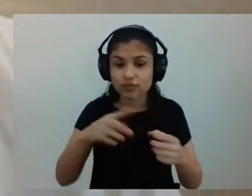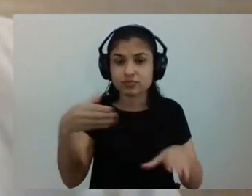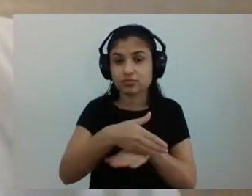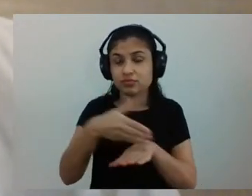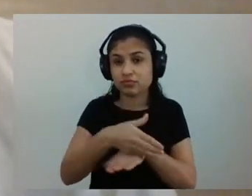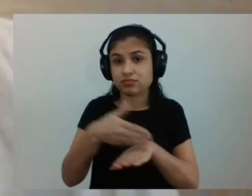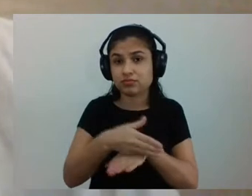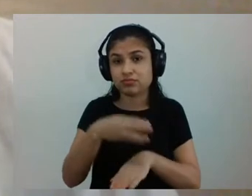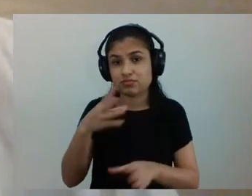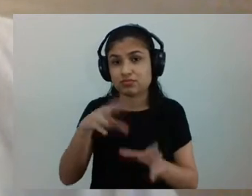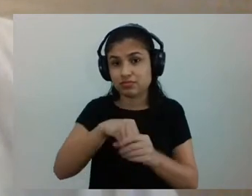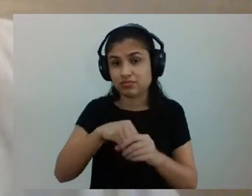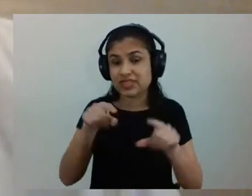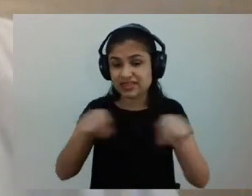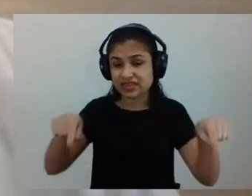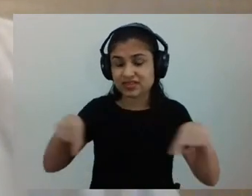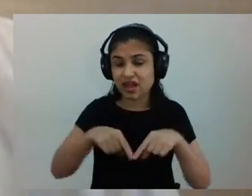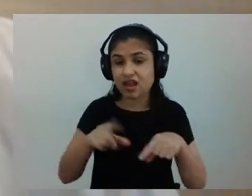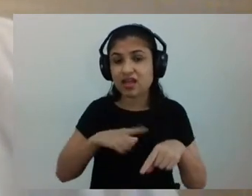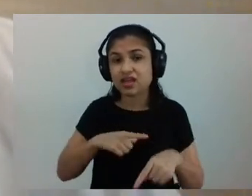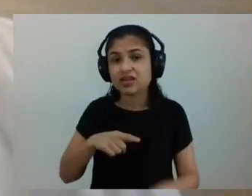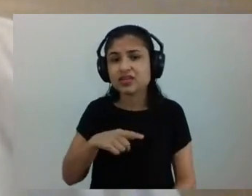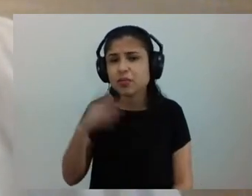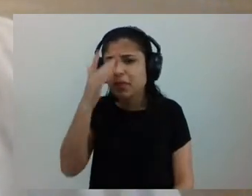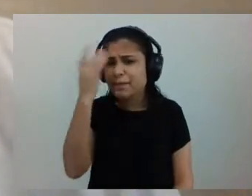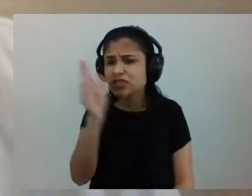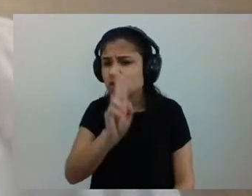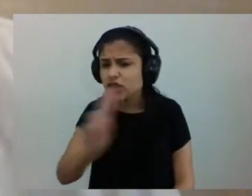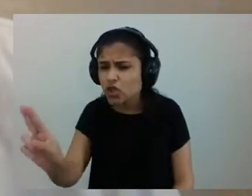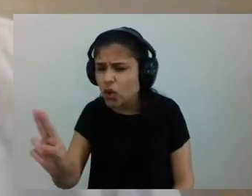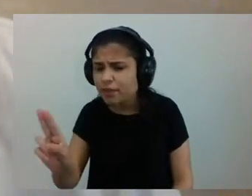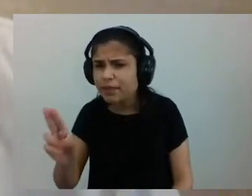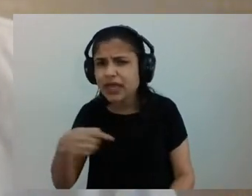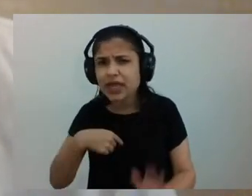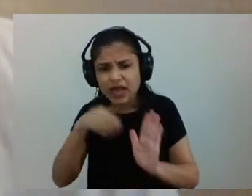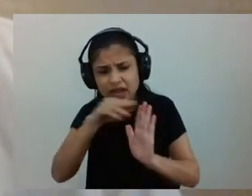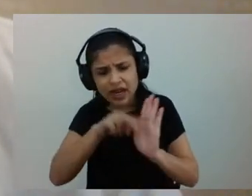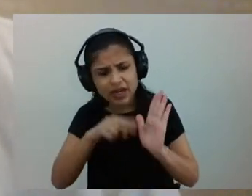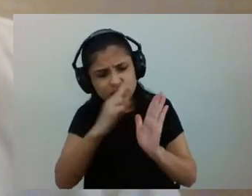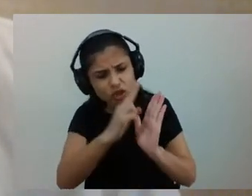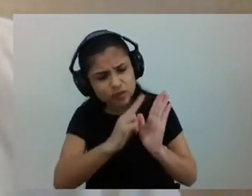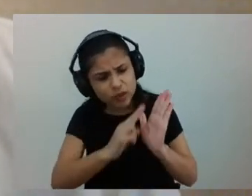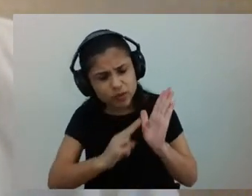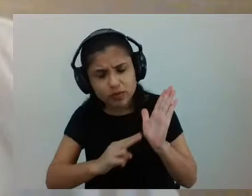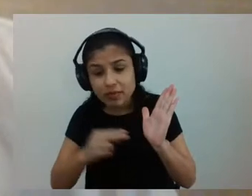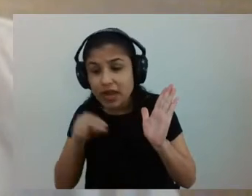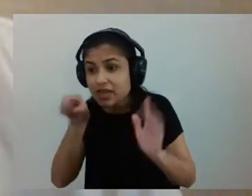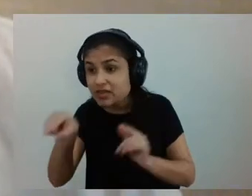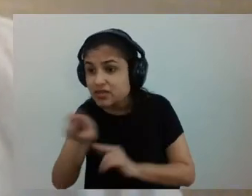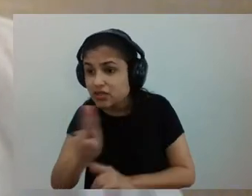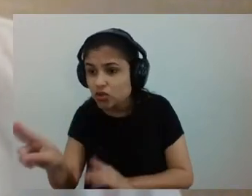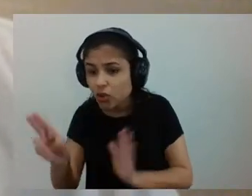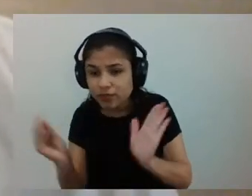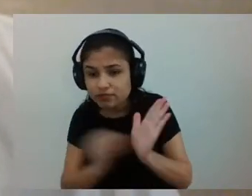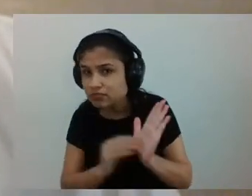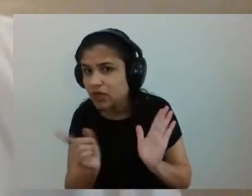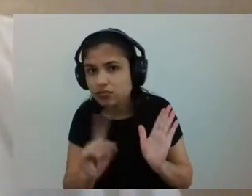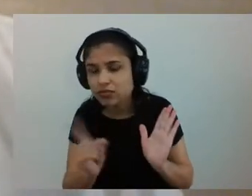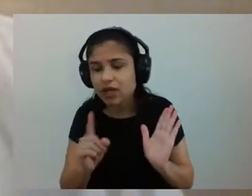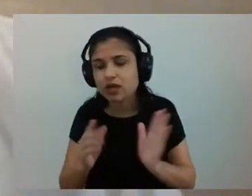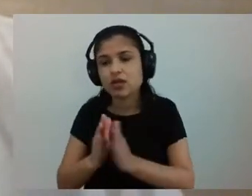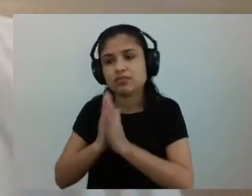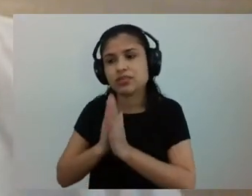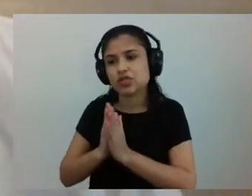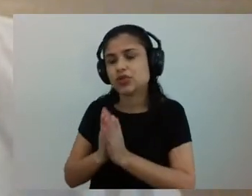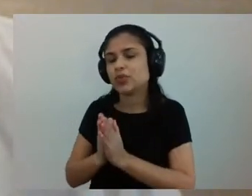uma pessoa cujo nome não está nenhuma dessas listas. Então, pedimos encarecidamente para essa pessoa